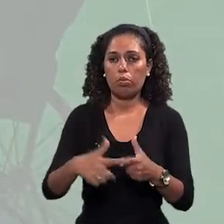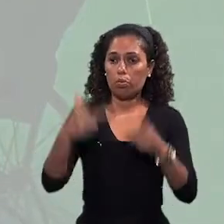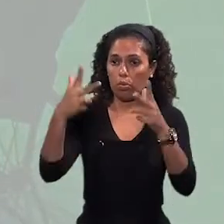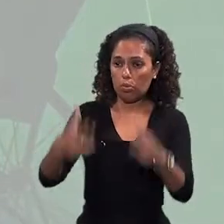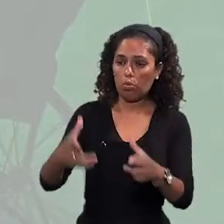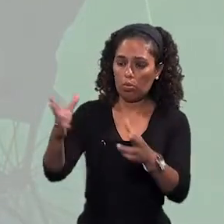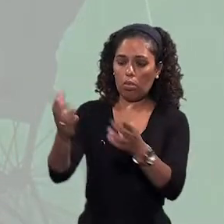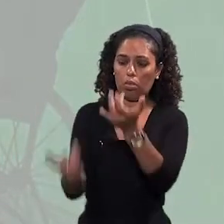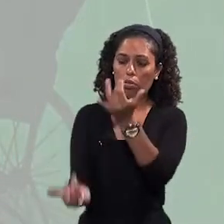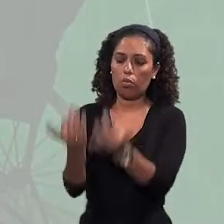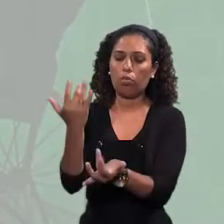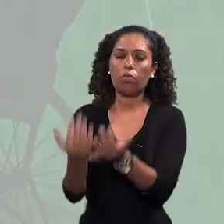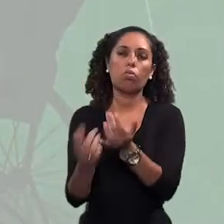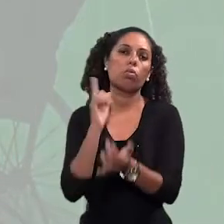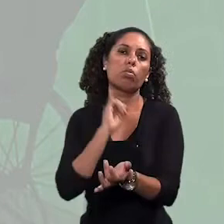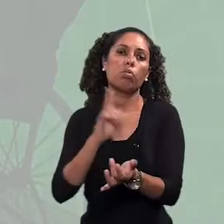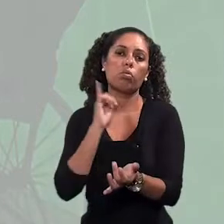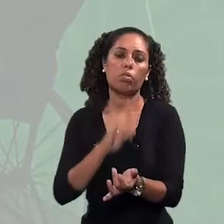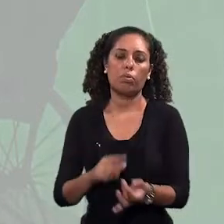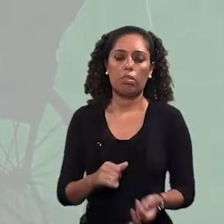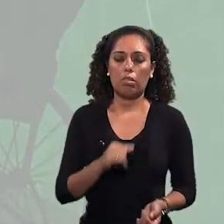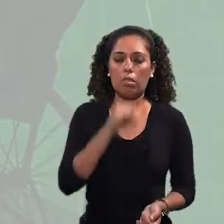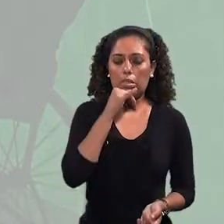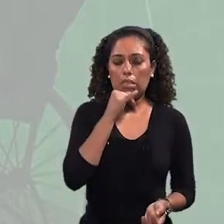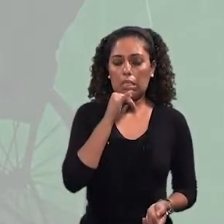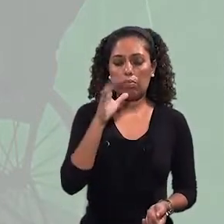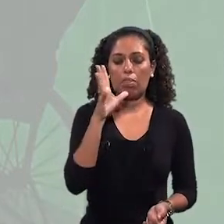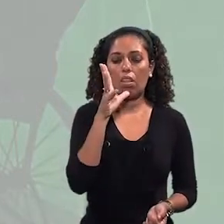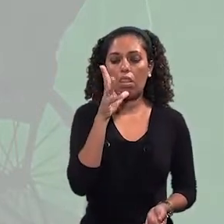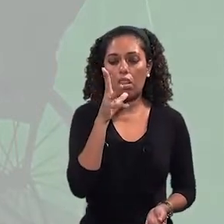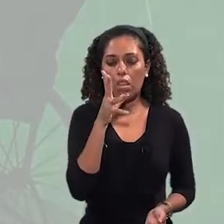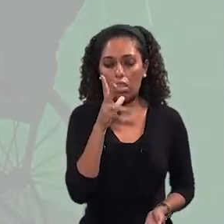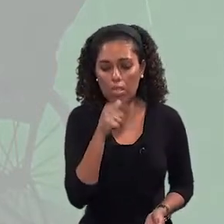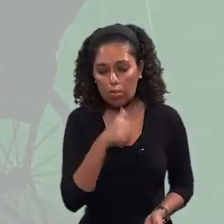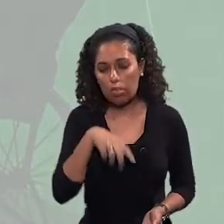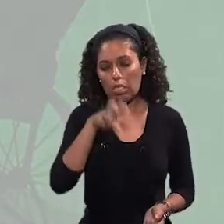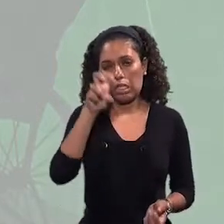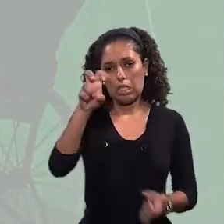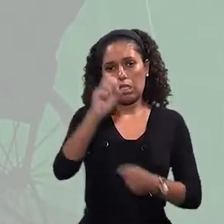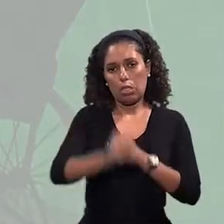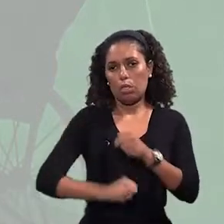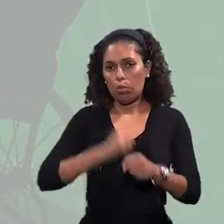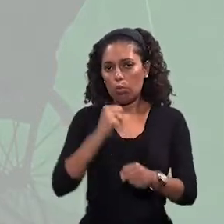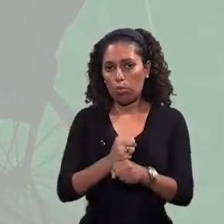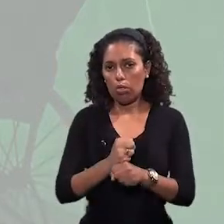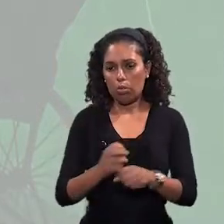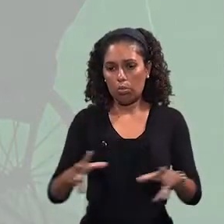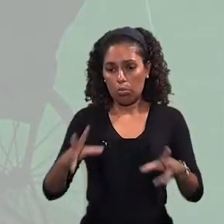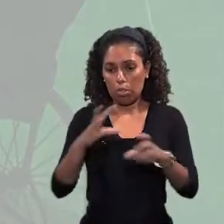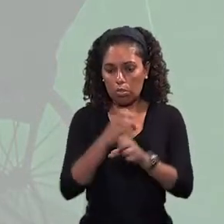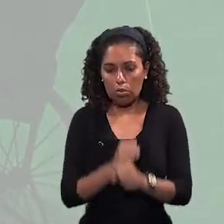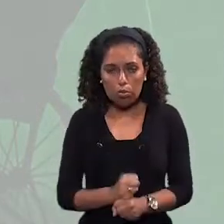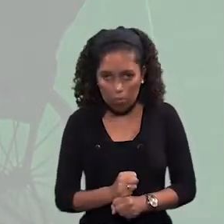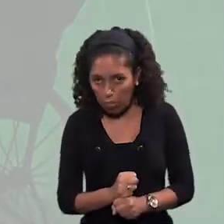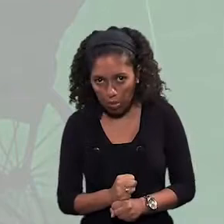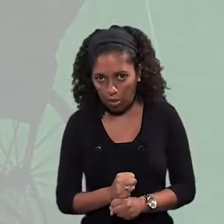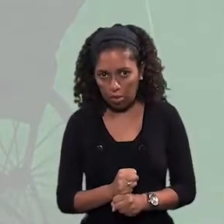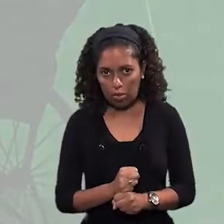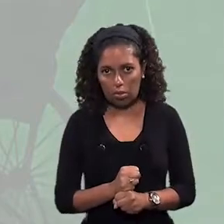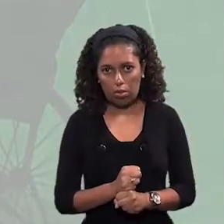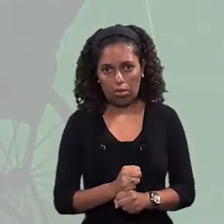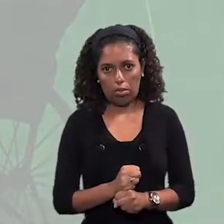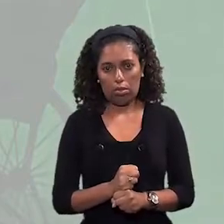essa. Quer dizer, o fato de você demorar 5 anos minimamente para ter o resultado de um processo já é